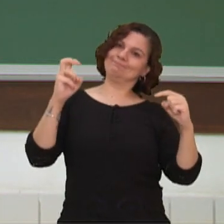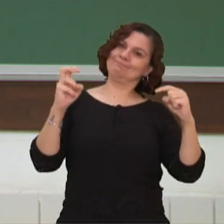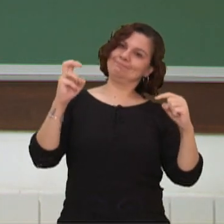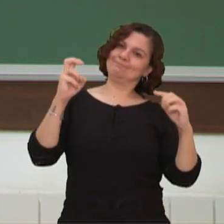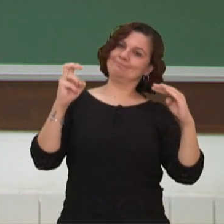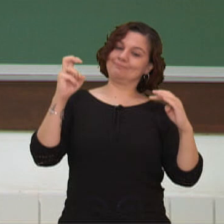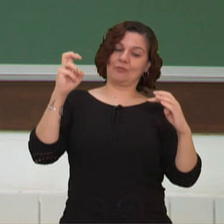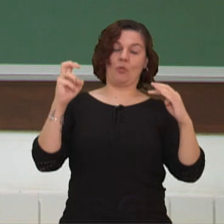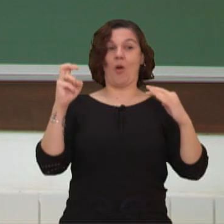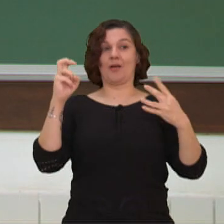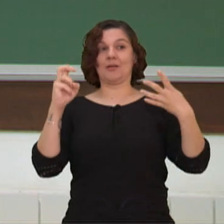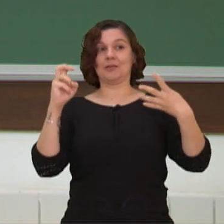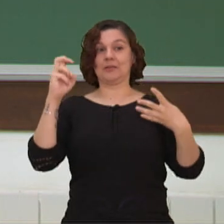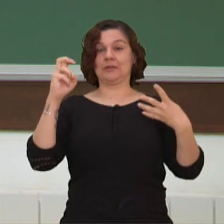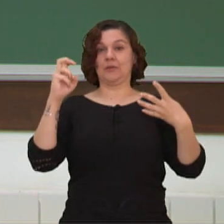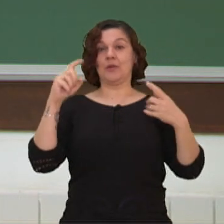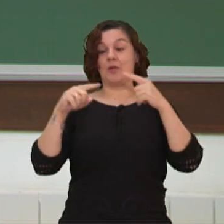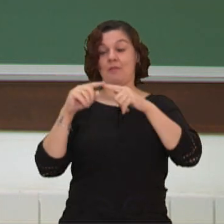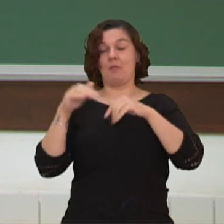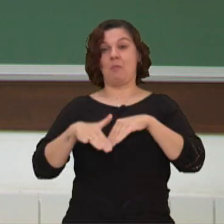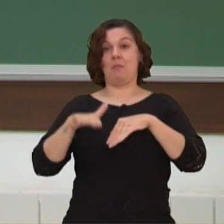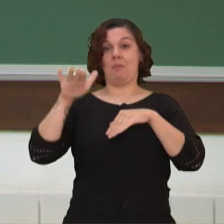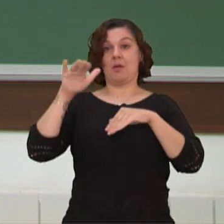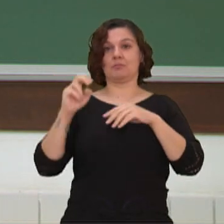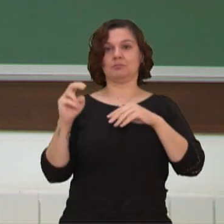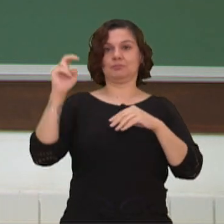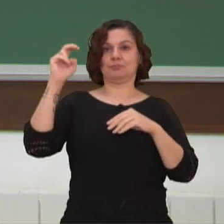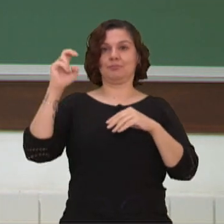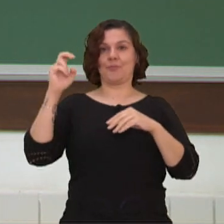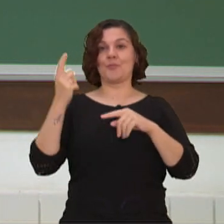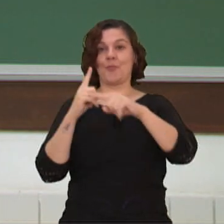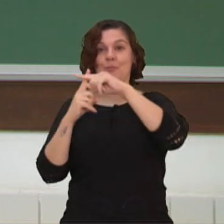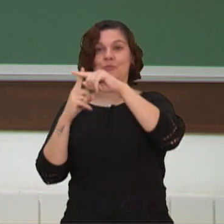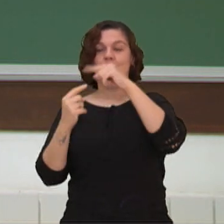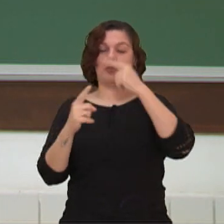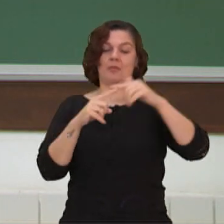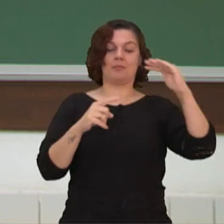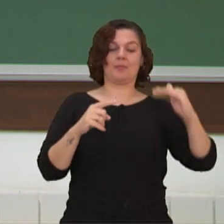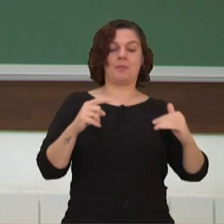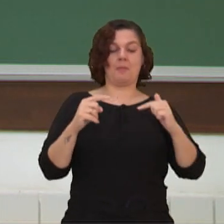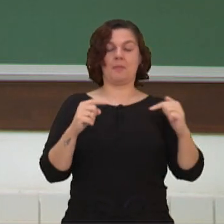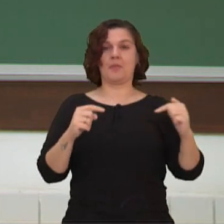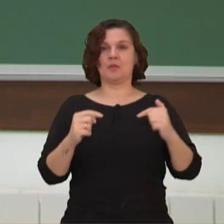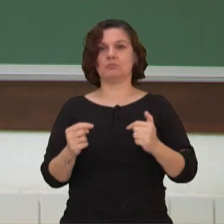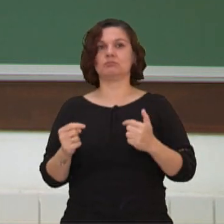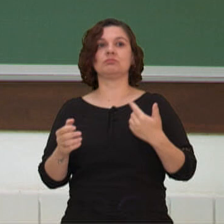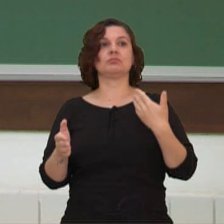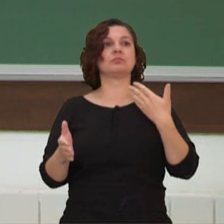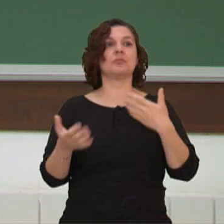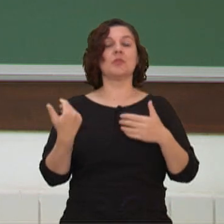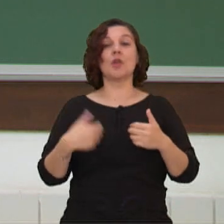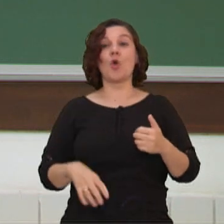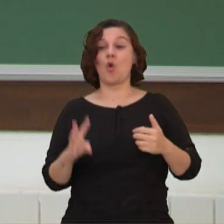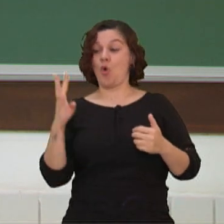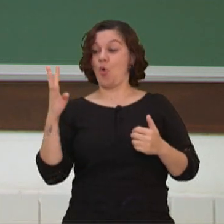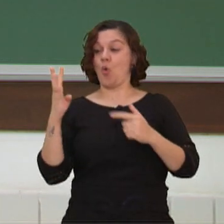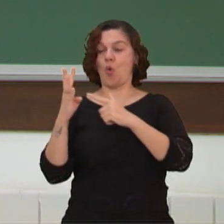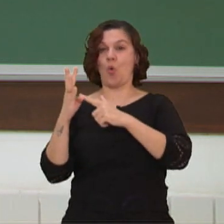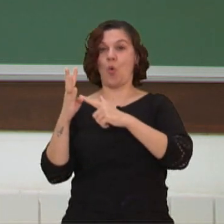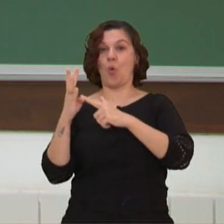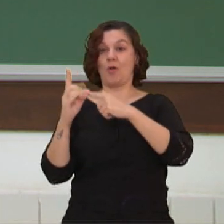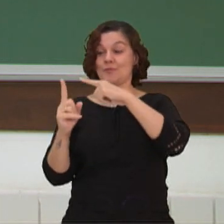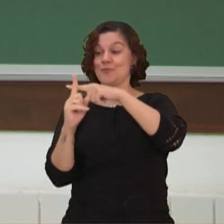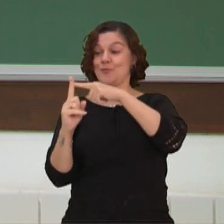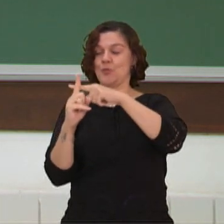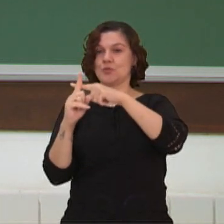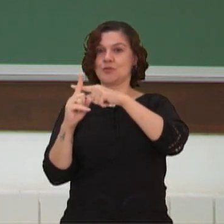está positivo porque tem mais cargas positivas do que negativas. O mesmo pode acontecer 4 cargas positivas e